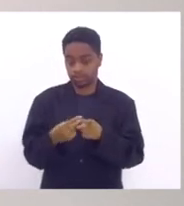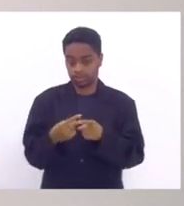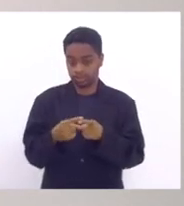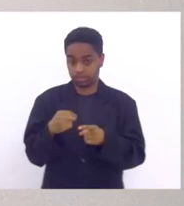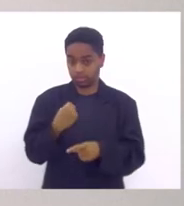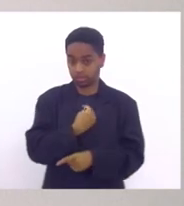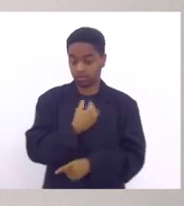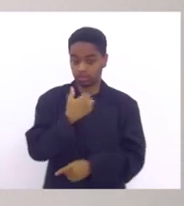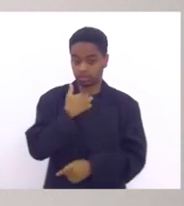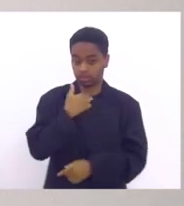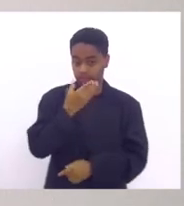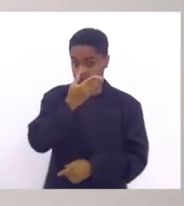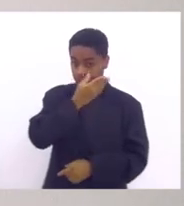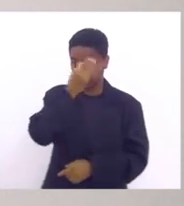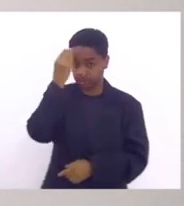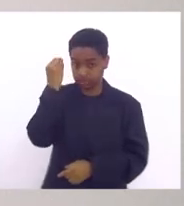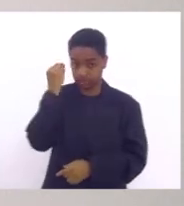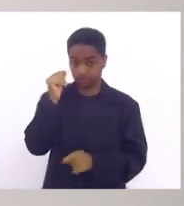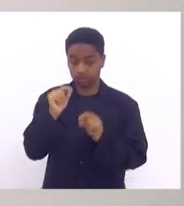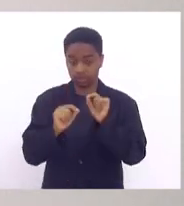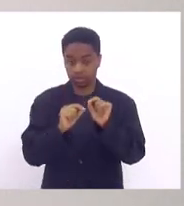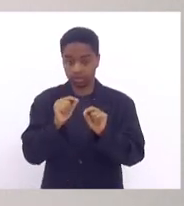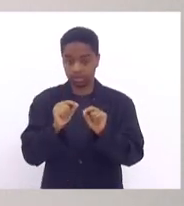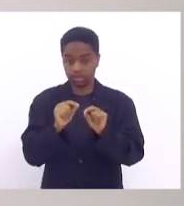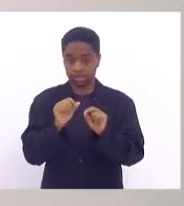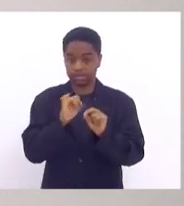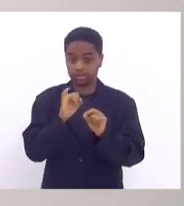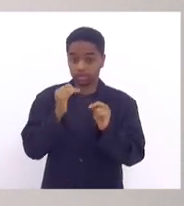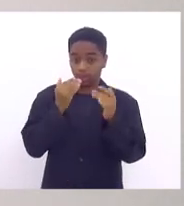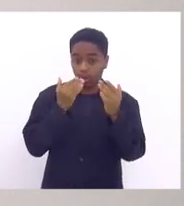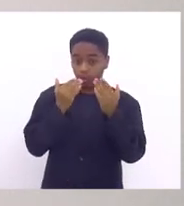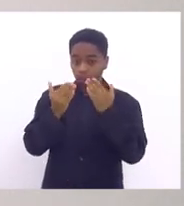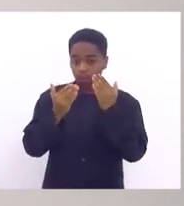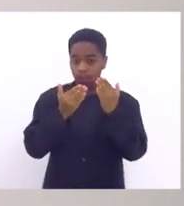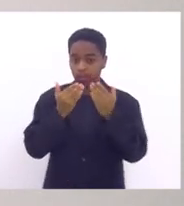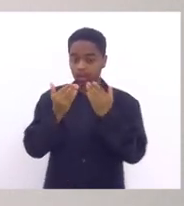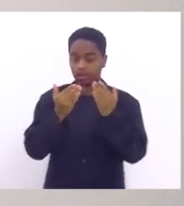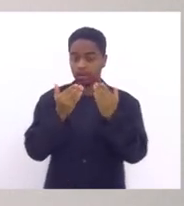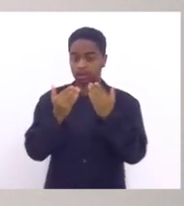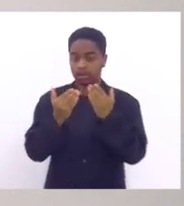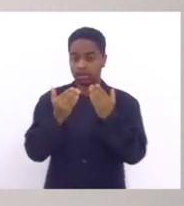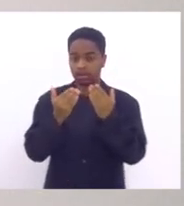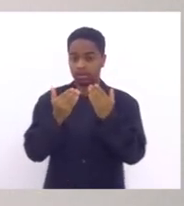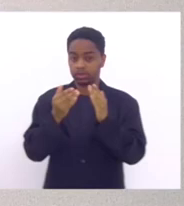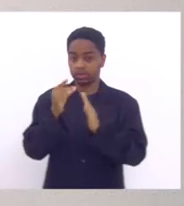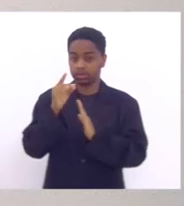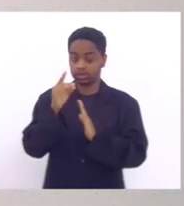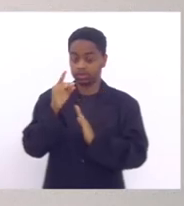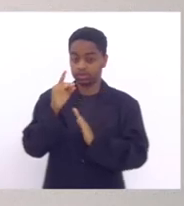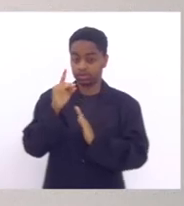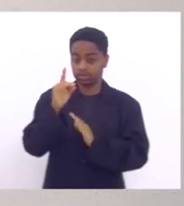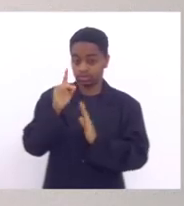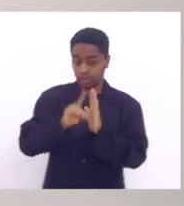esqueçamos a título de direito comparado que em alguns